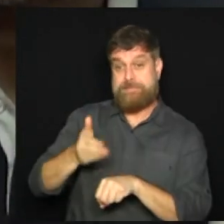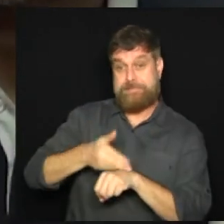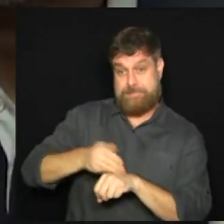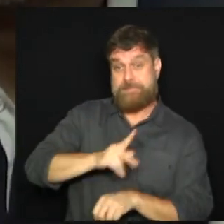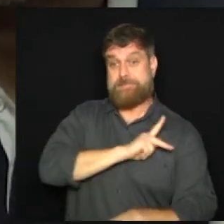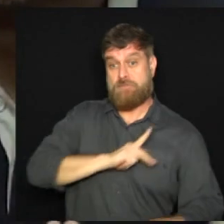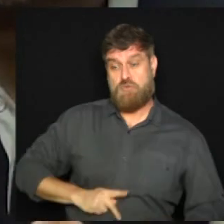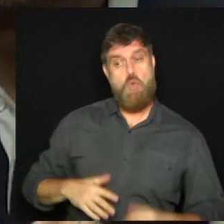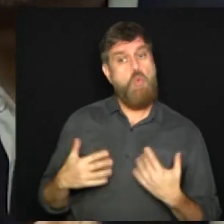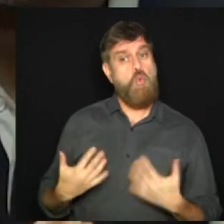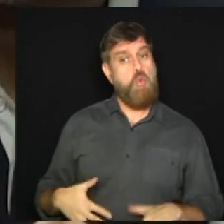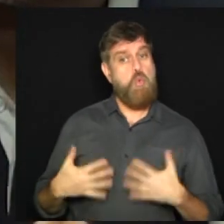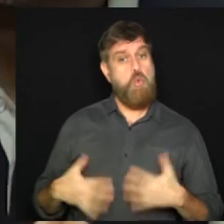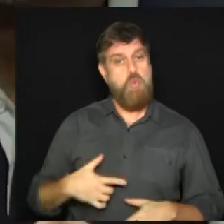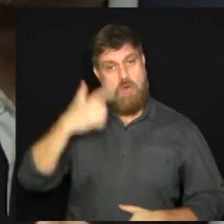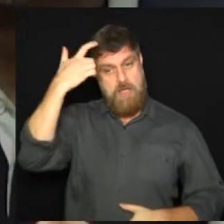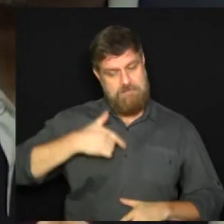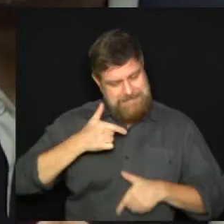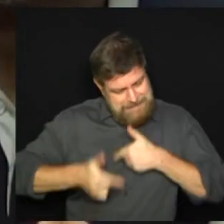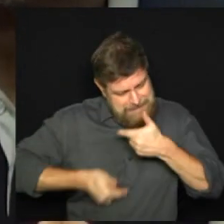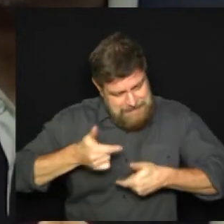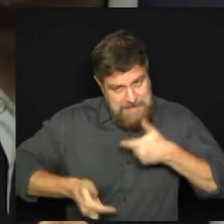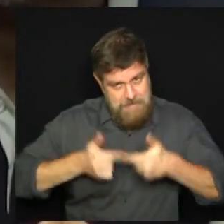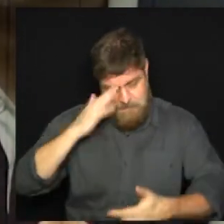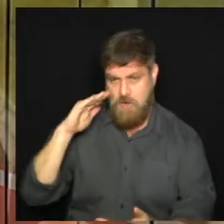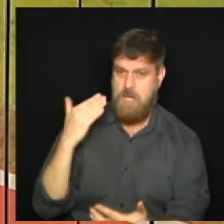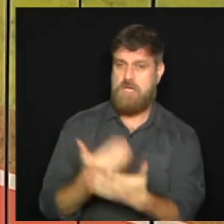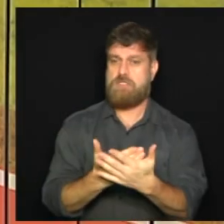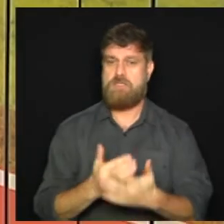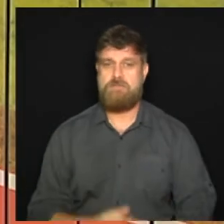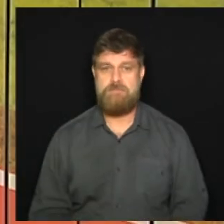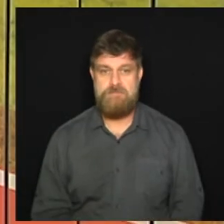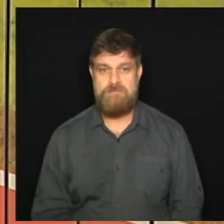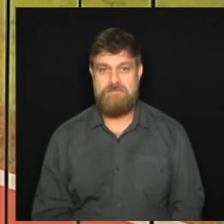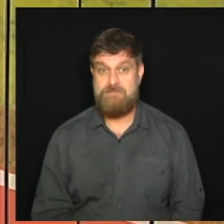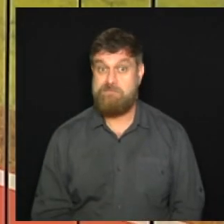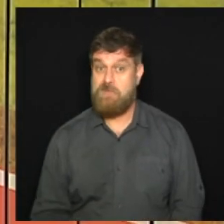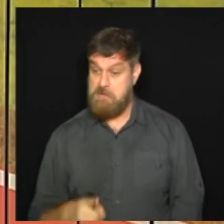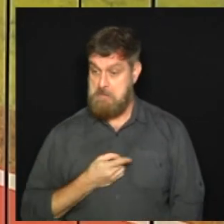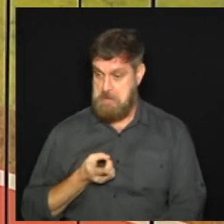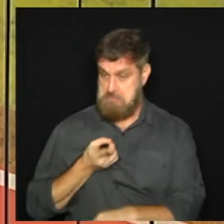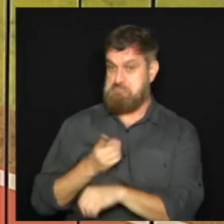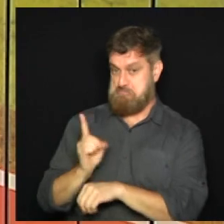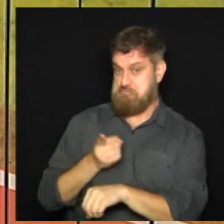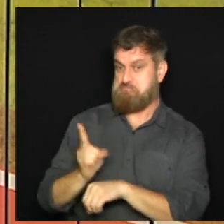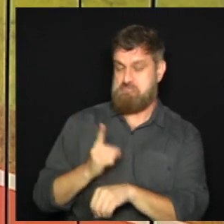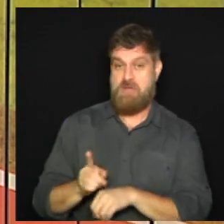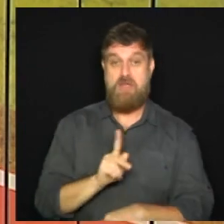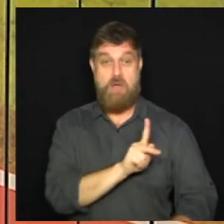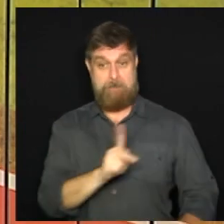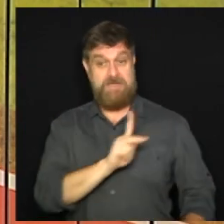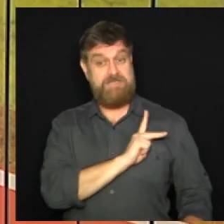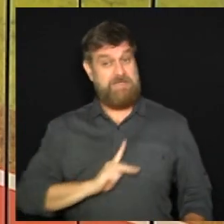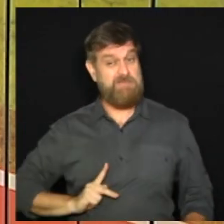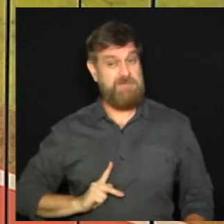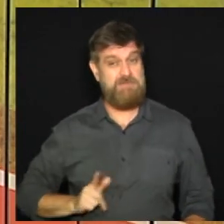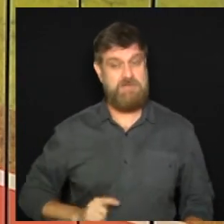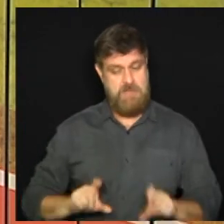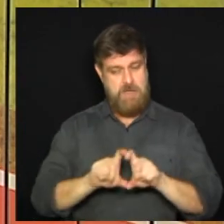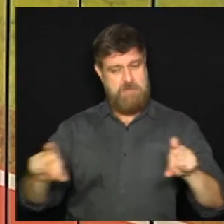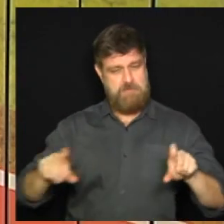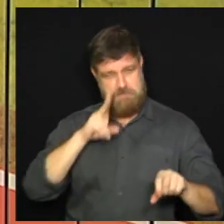no mercado ou íamos recomendar livros de autoajuda para o nosso time. Hoje, me sinto muito mais preparado para essa função